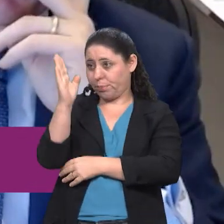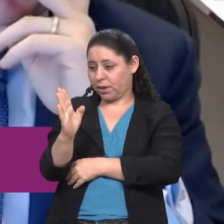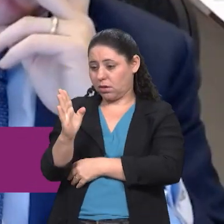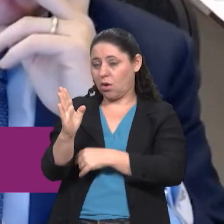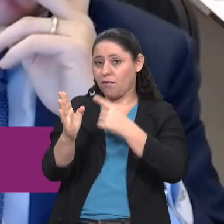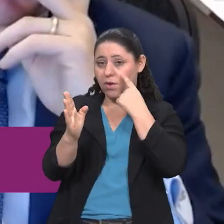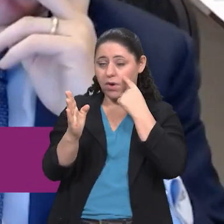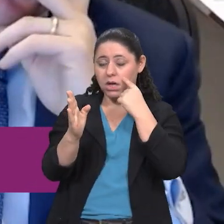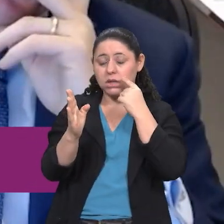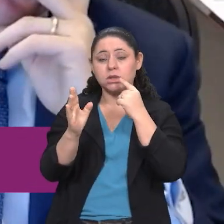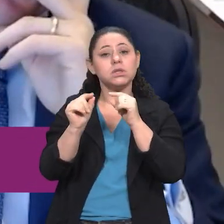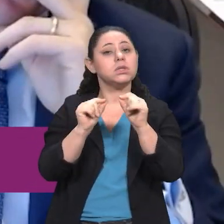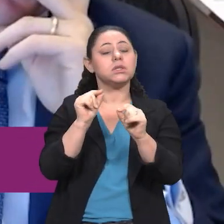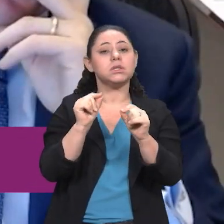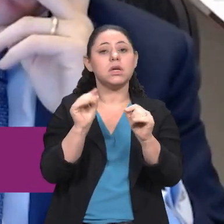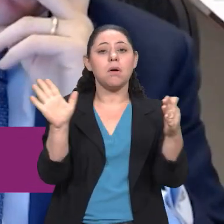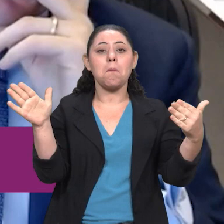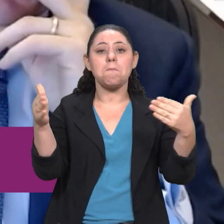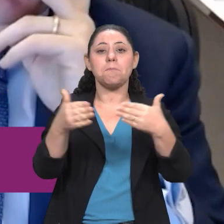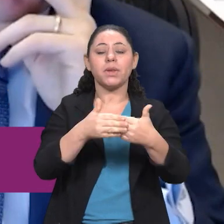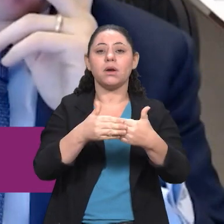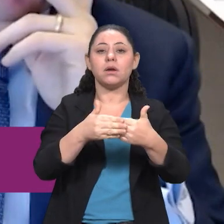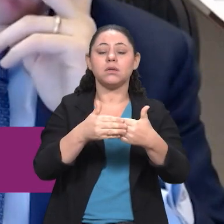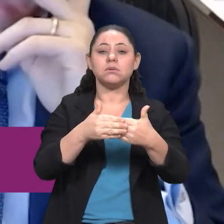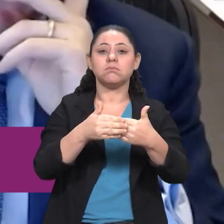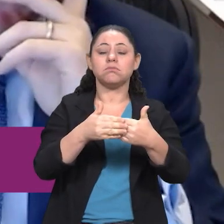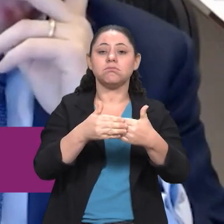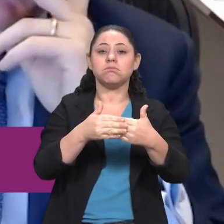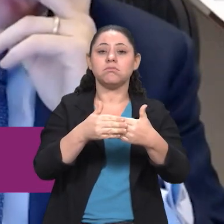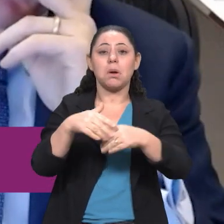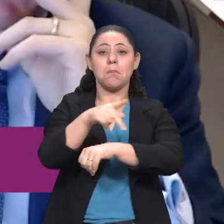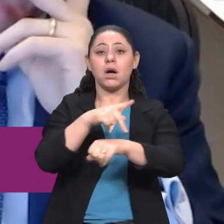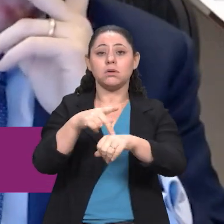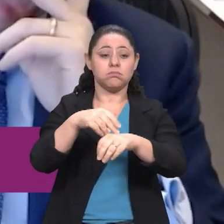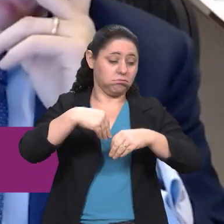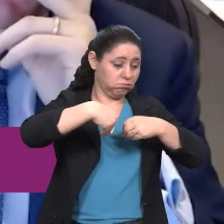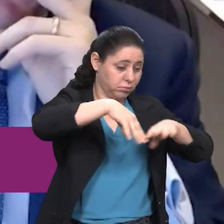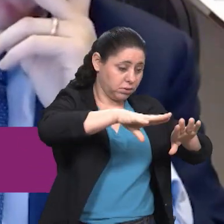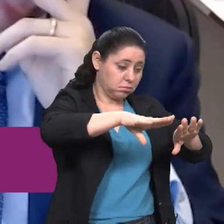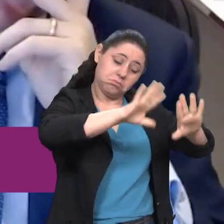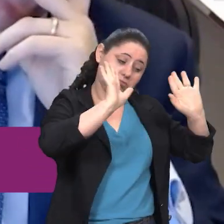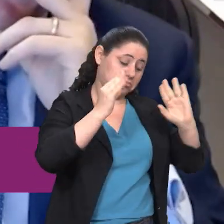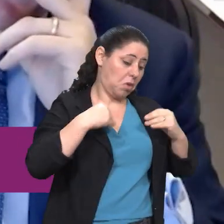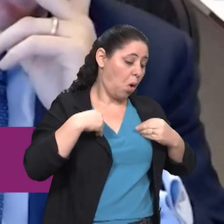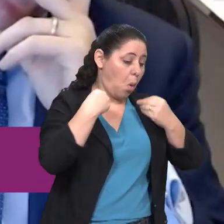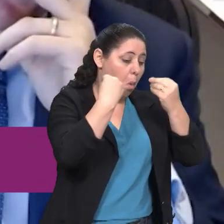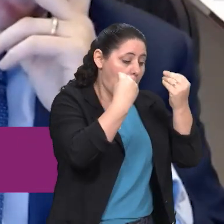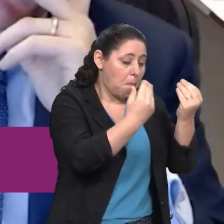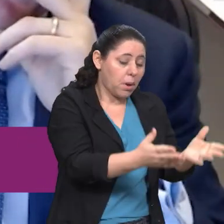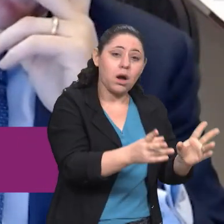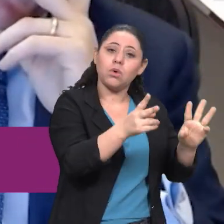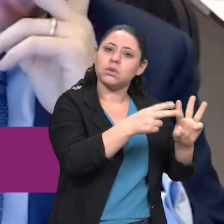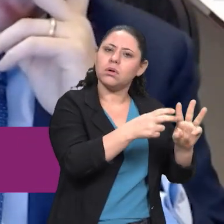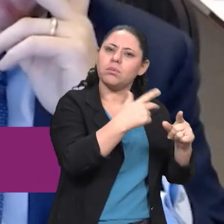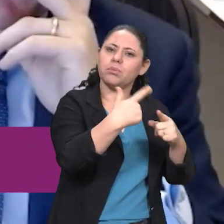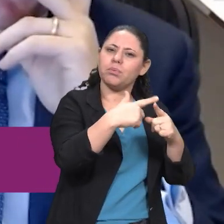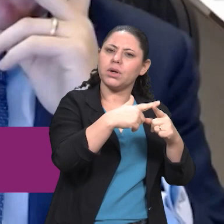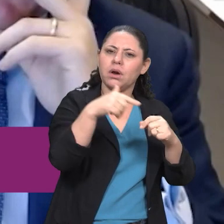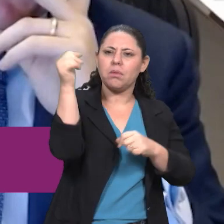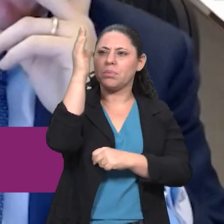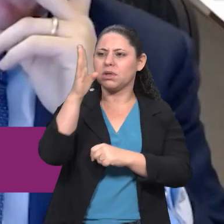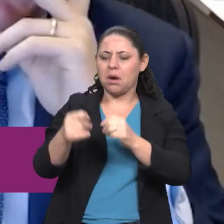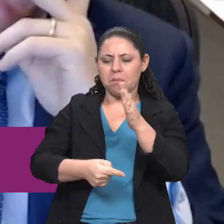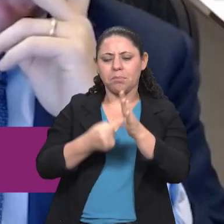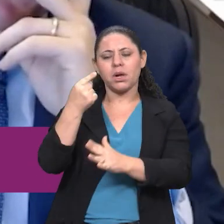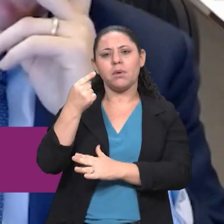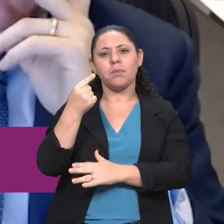gente simplesmente fecha as portas do país e entrega para os índios, né? Porque, teoricamente, todas as terras brasileiras, quem eram os